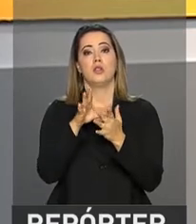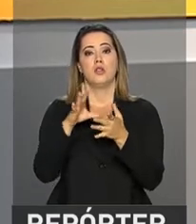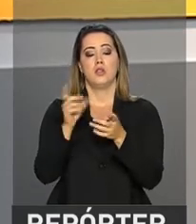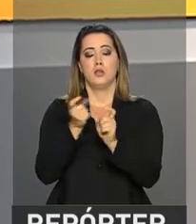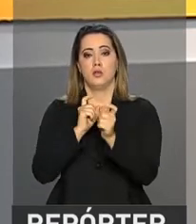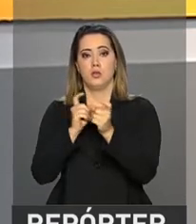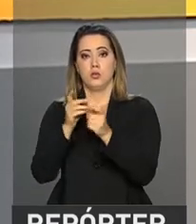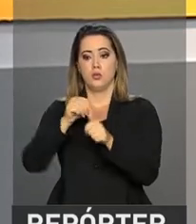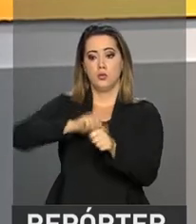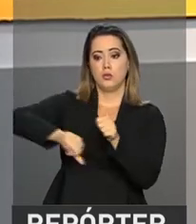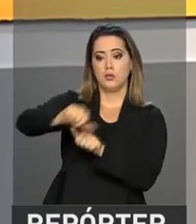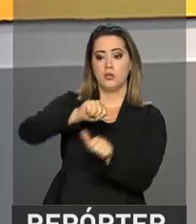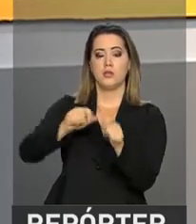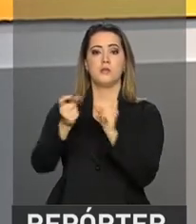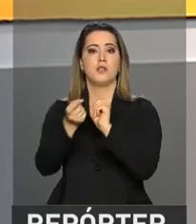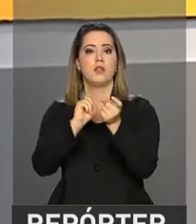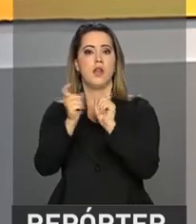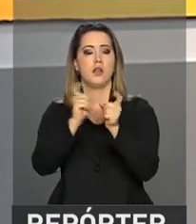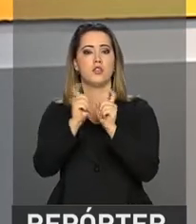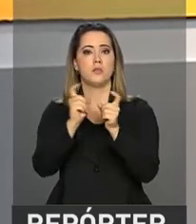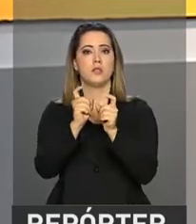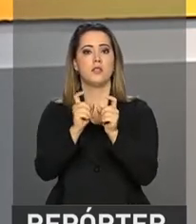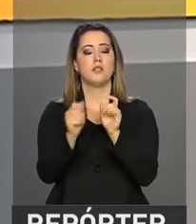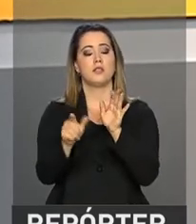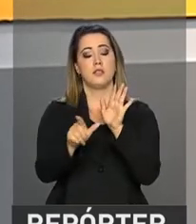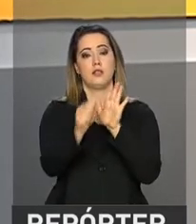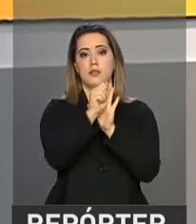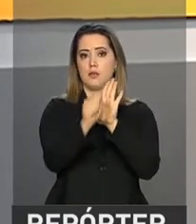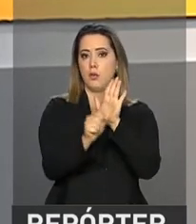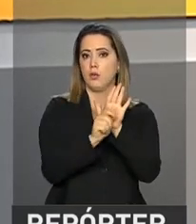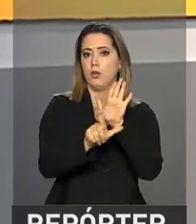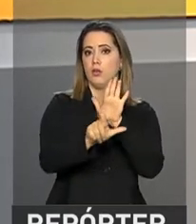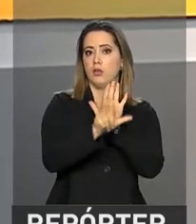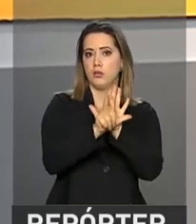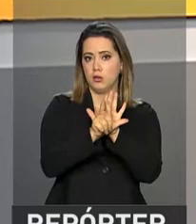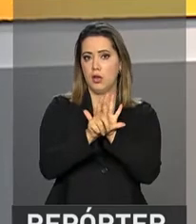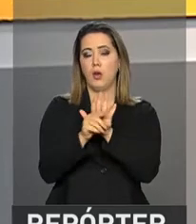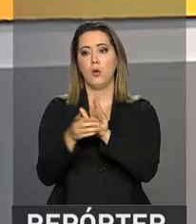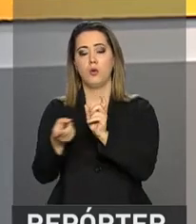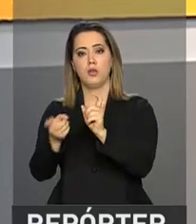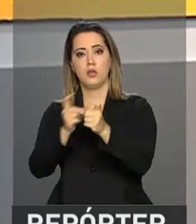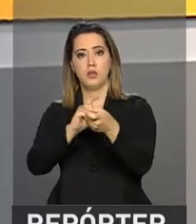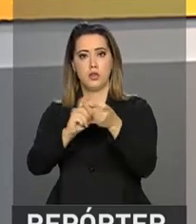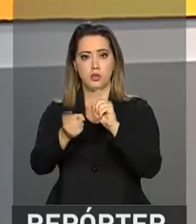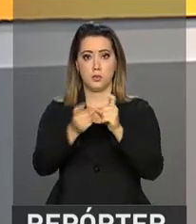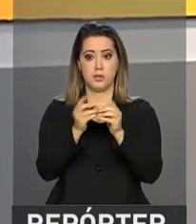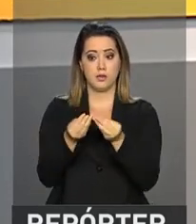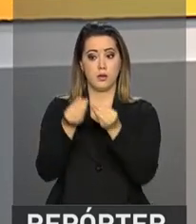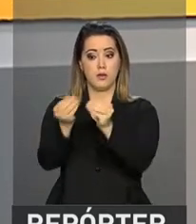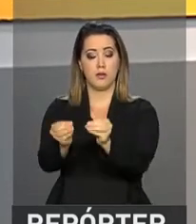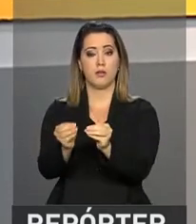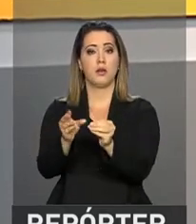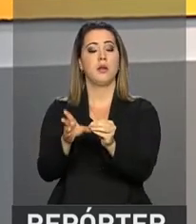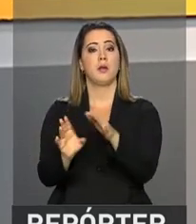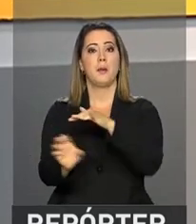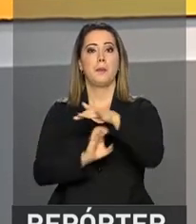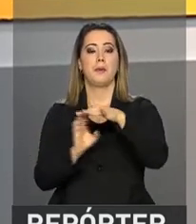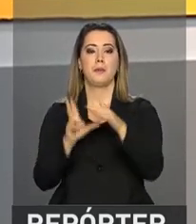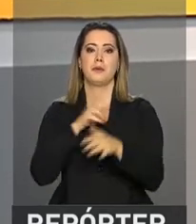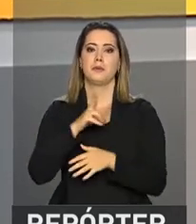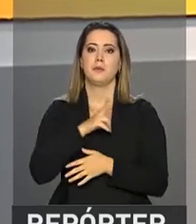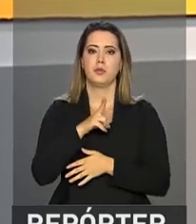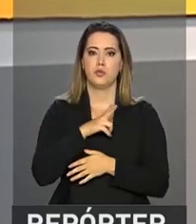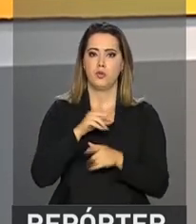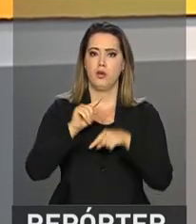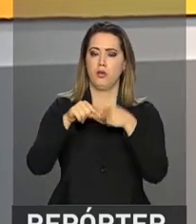econômica federal como parte do processo de concessão de serviços empresas a iniciativa privada a declaração foi feita